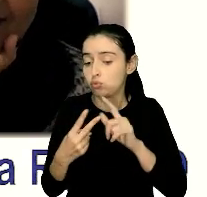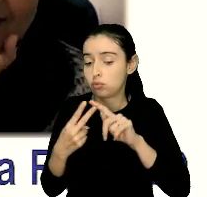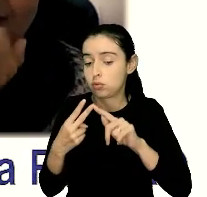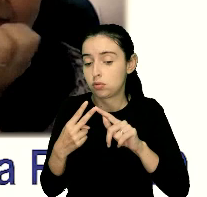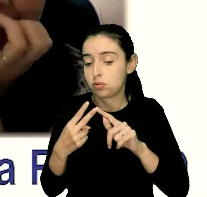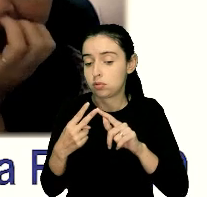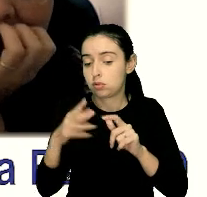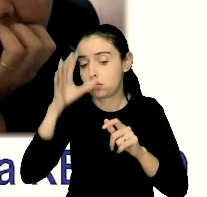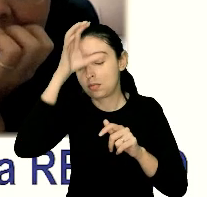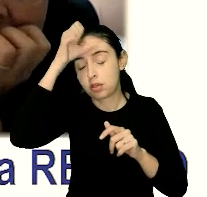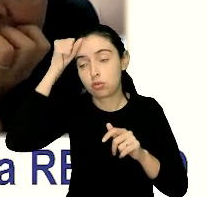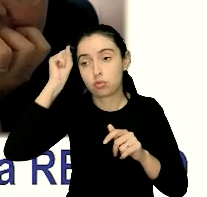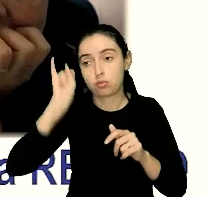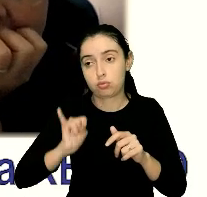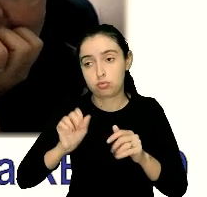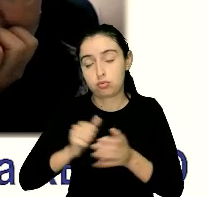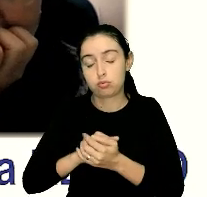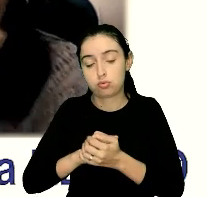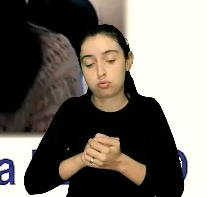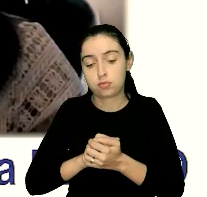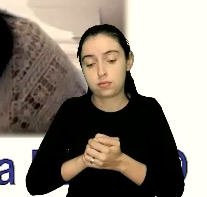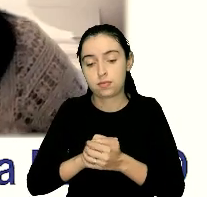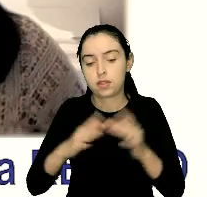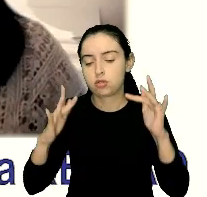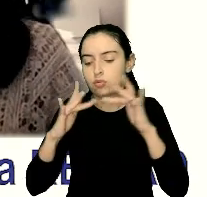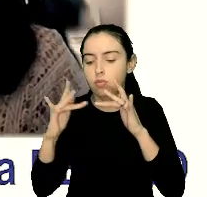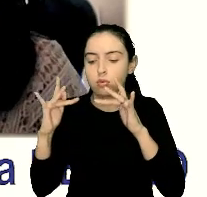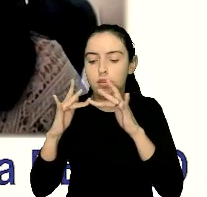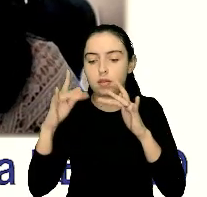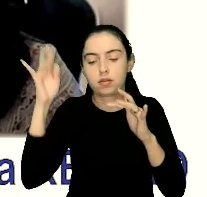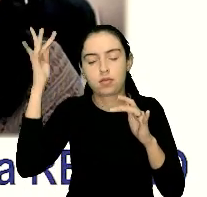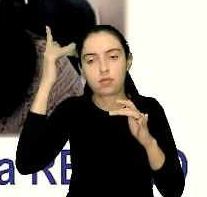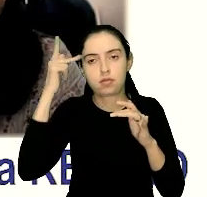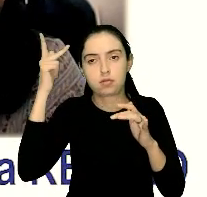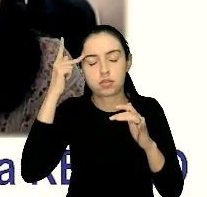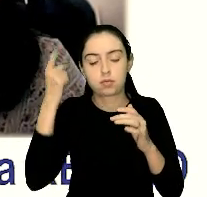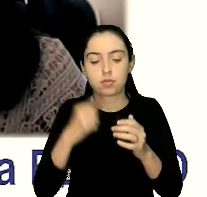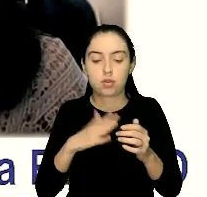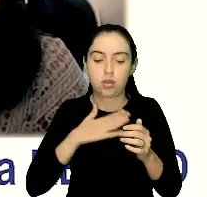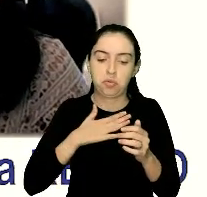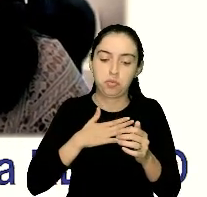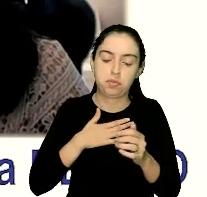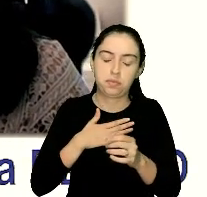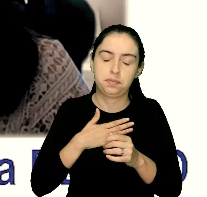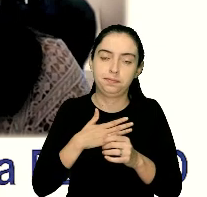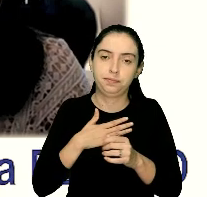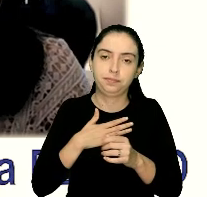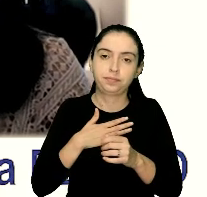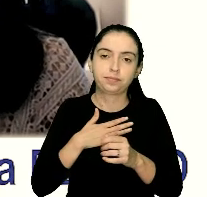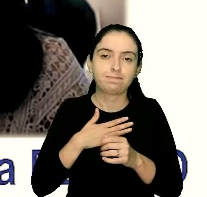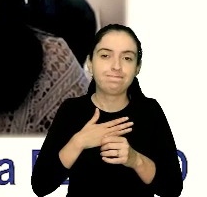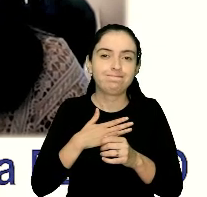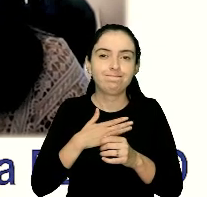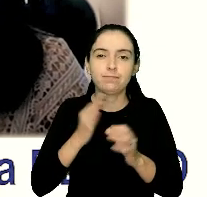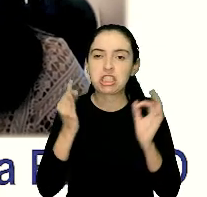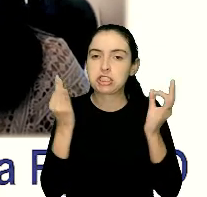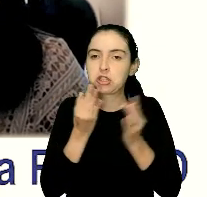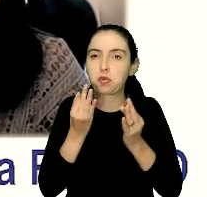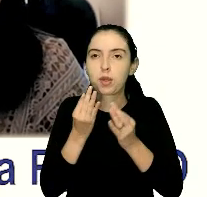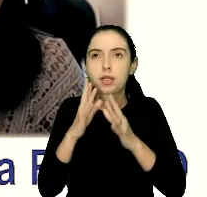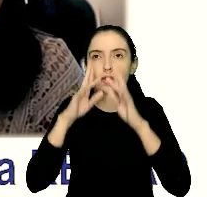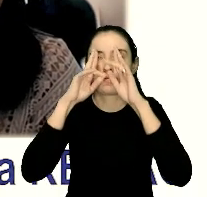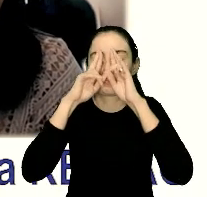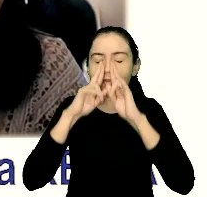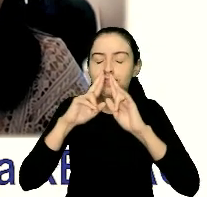estão conectados, quer dizer, eu sou uma eterna realista esperançosa e procuro